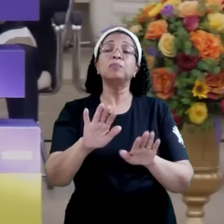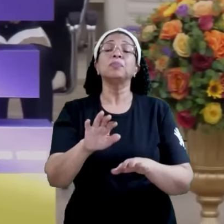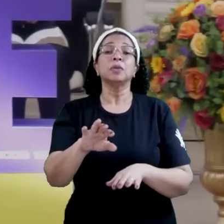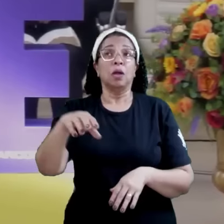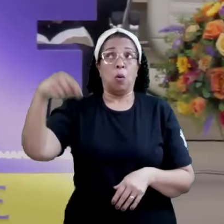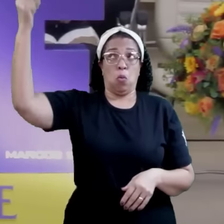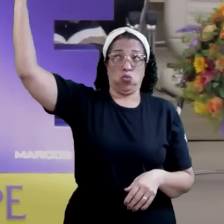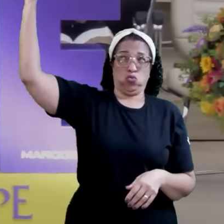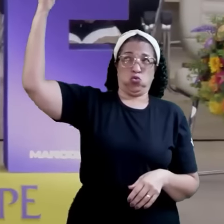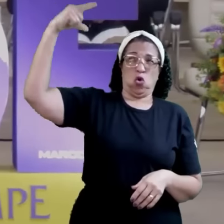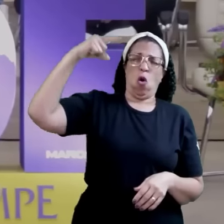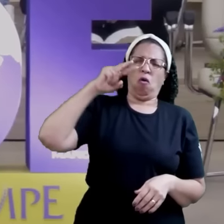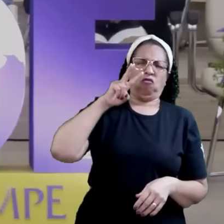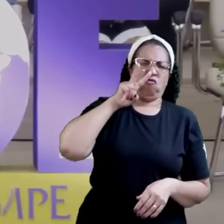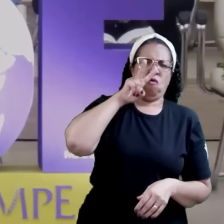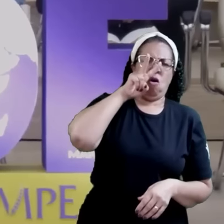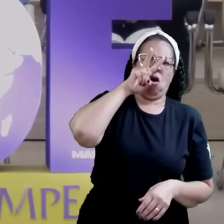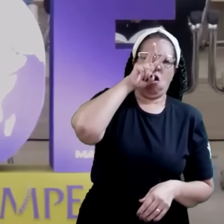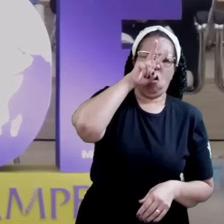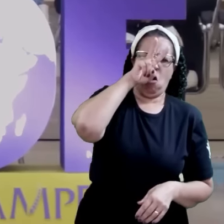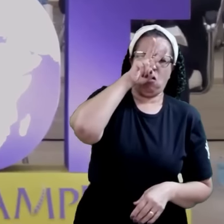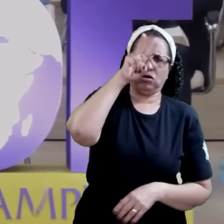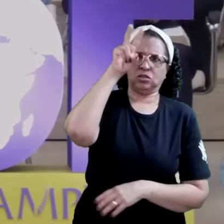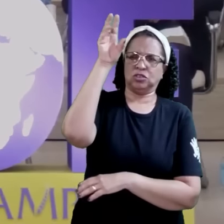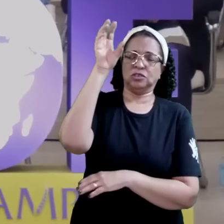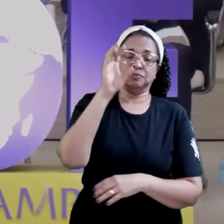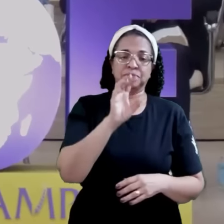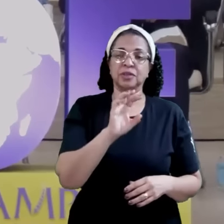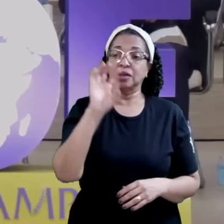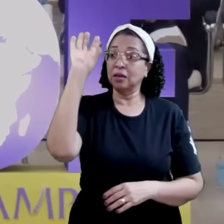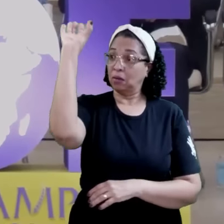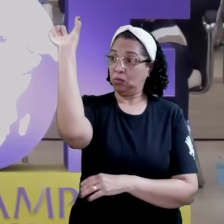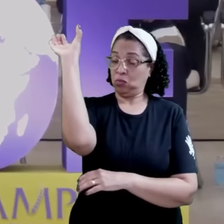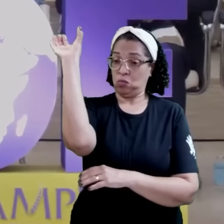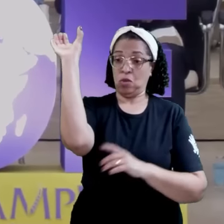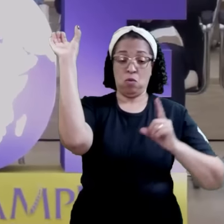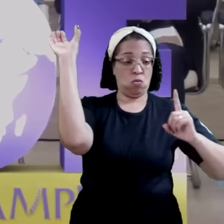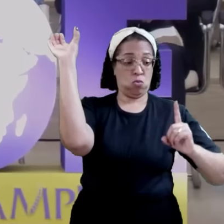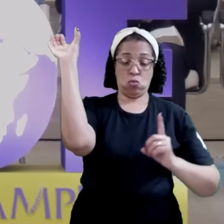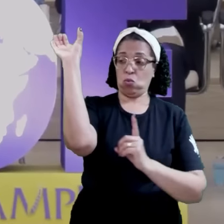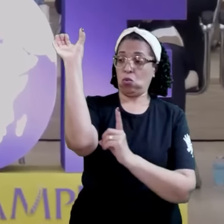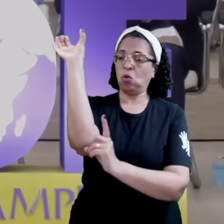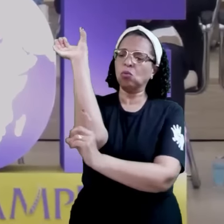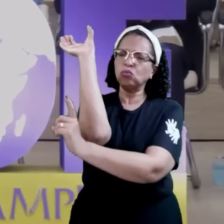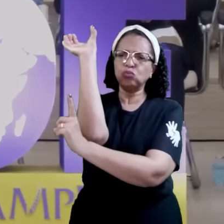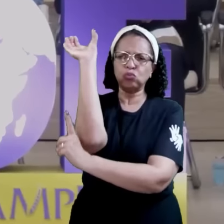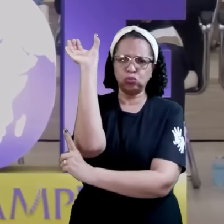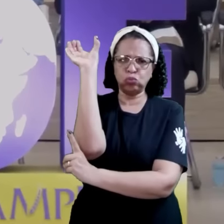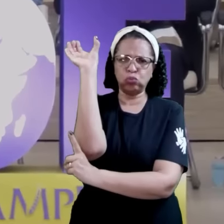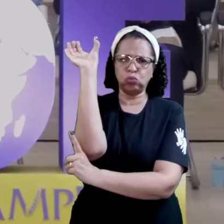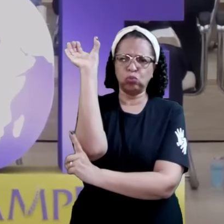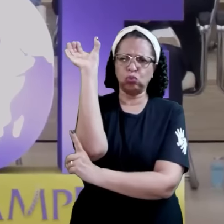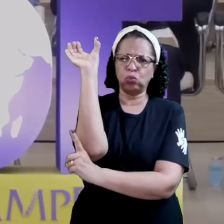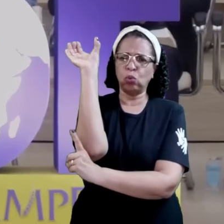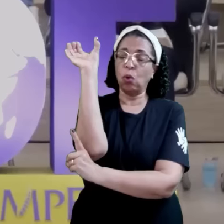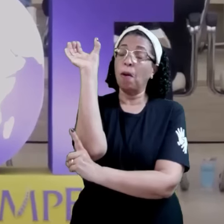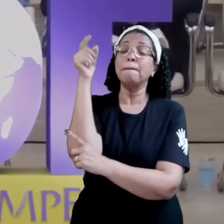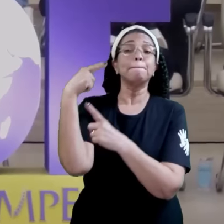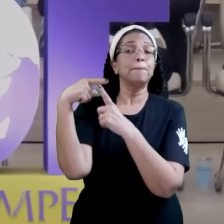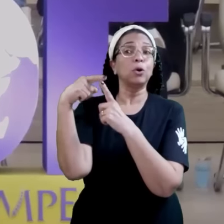sombra e ela leu Lucas 19 quando ela acabou de ler Lucas 19 Ela perguntou assim Aonde Jesus estava